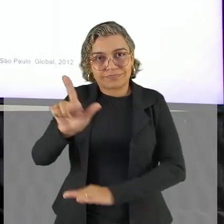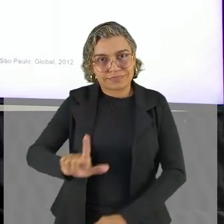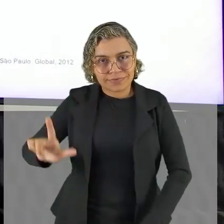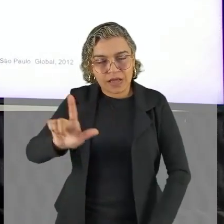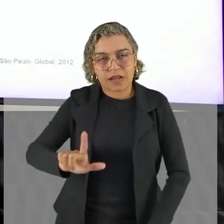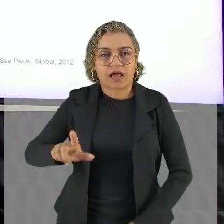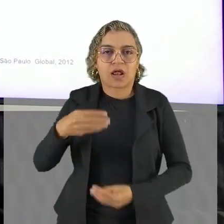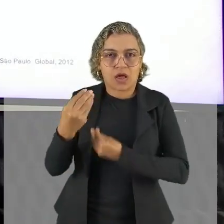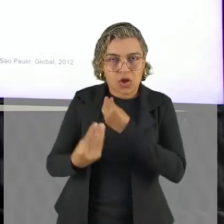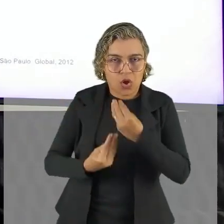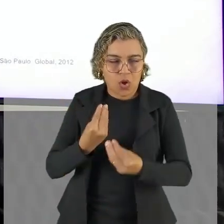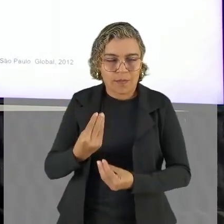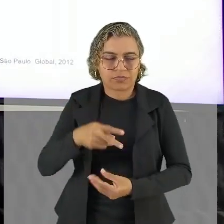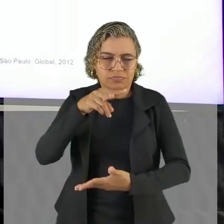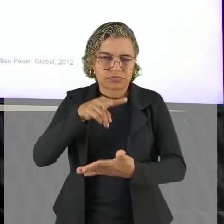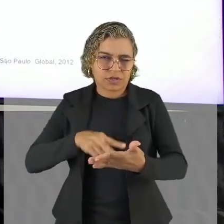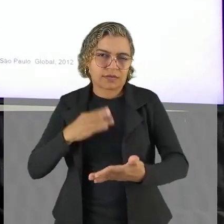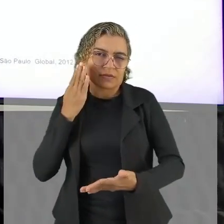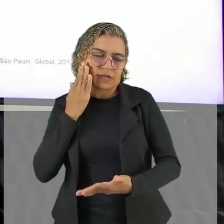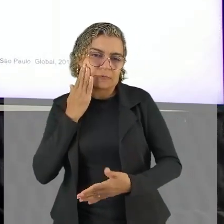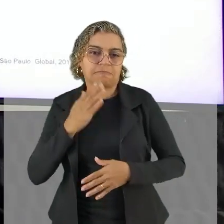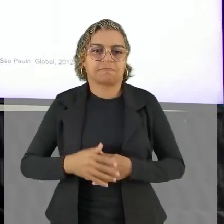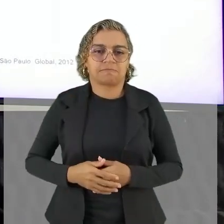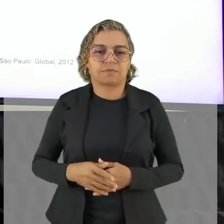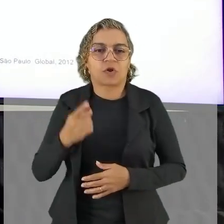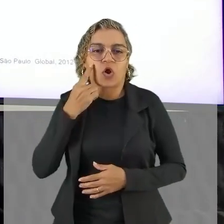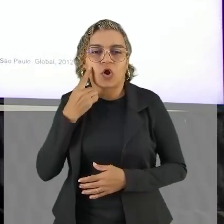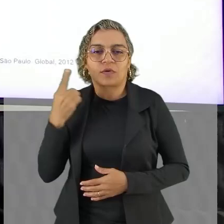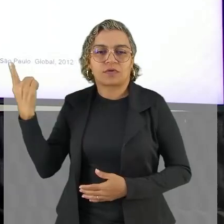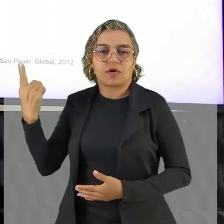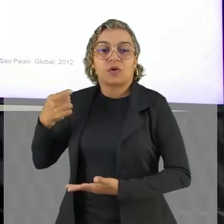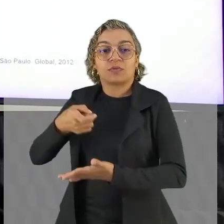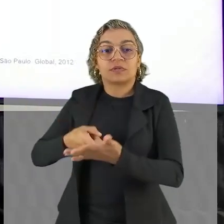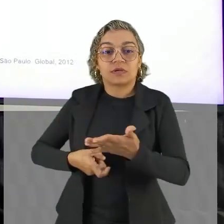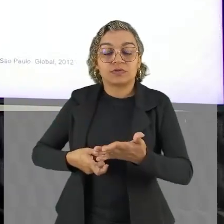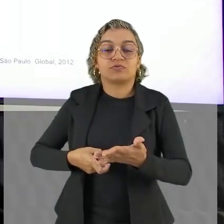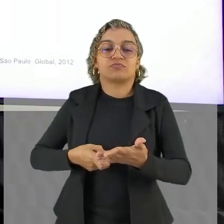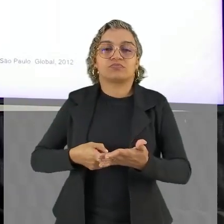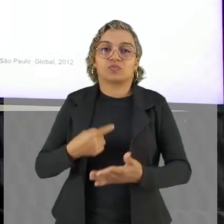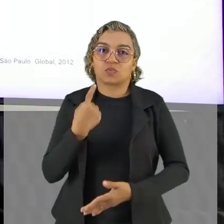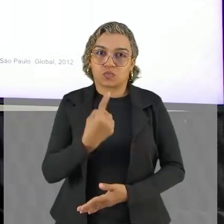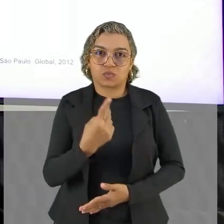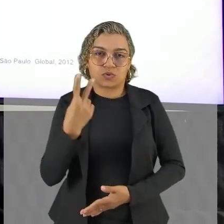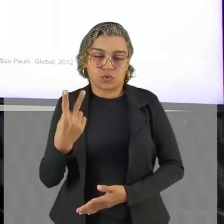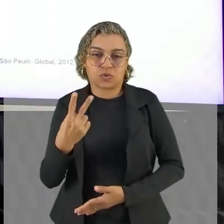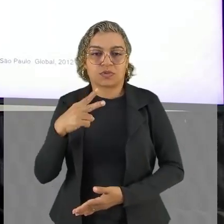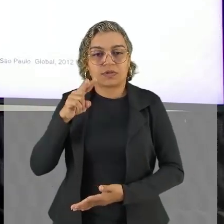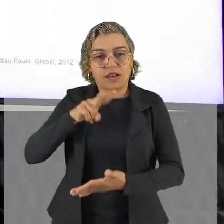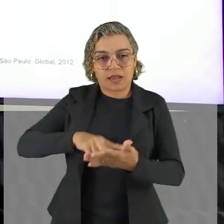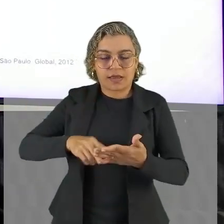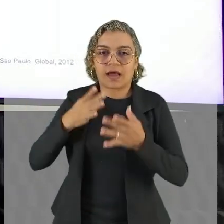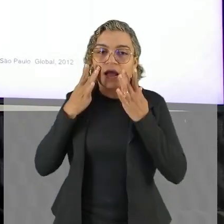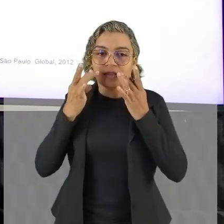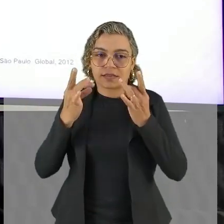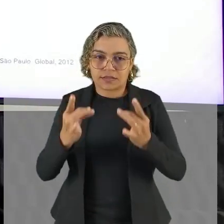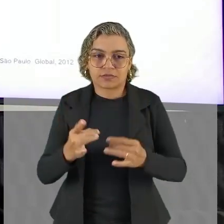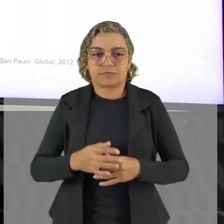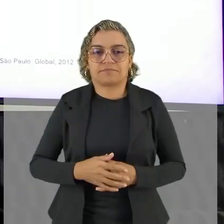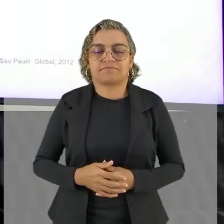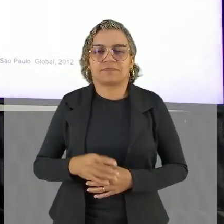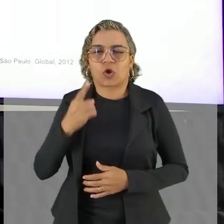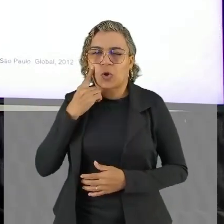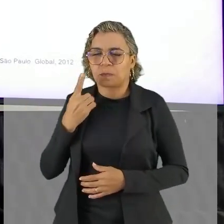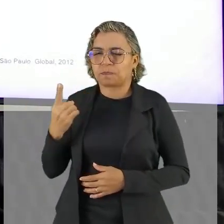literárias aí no vestibular da UEMA, tá? Leia os textos 1 e 2 com atenção. Texto 1, ai palavras,